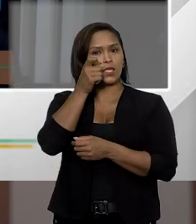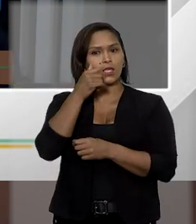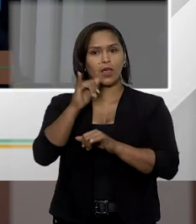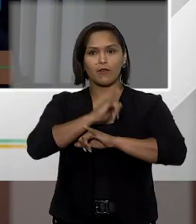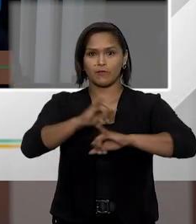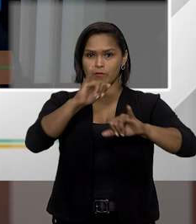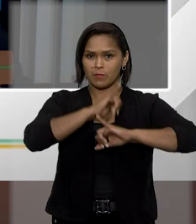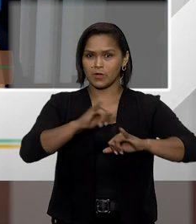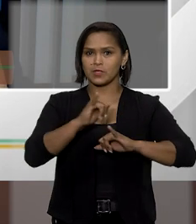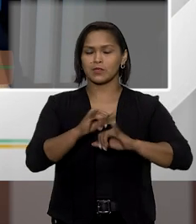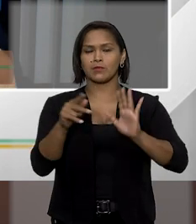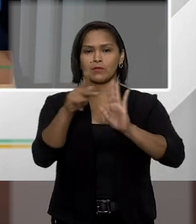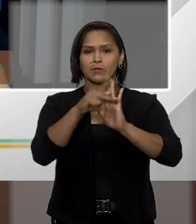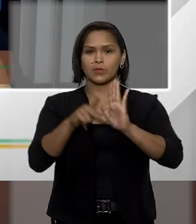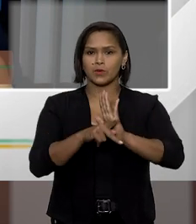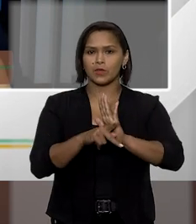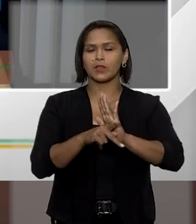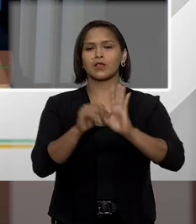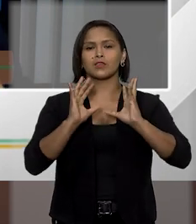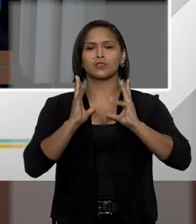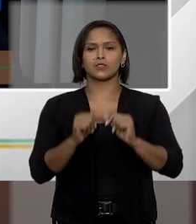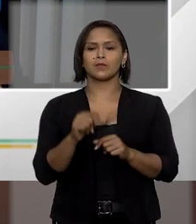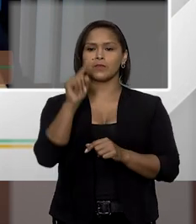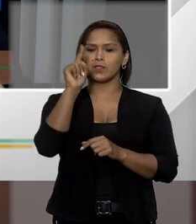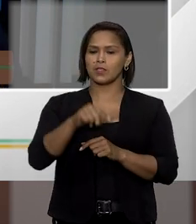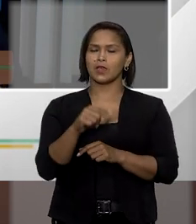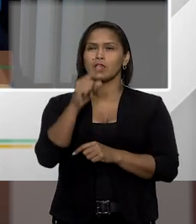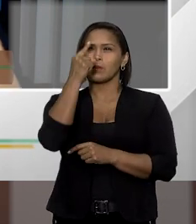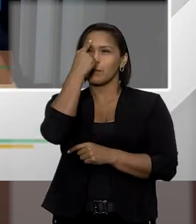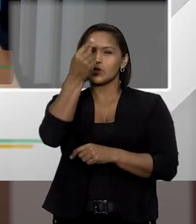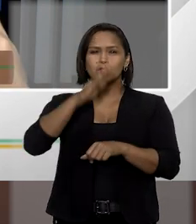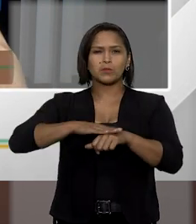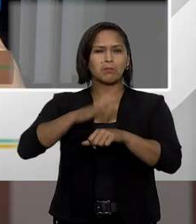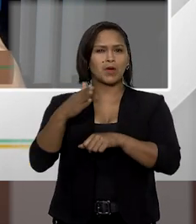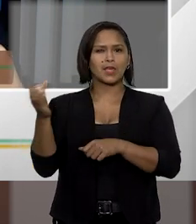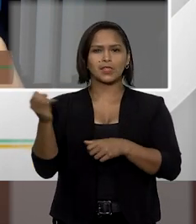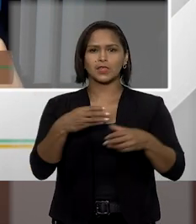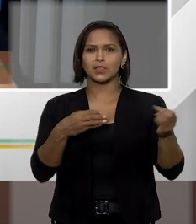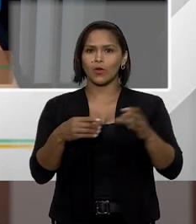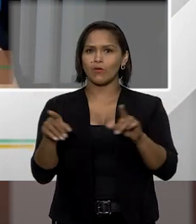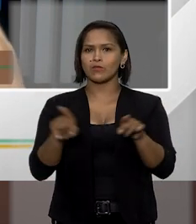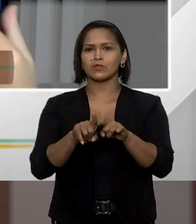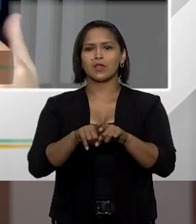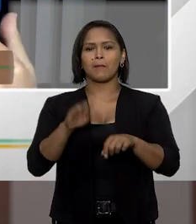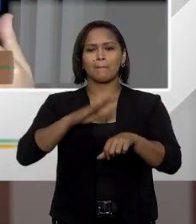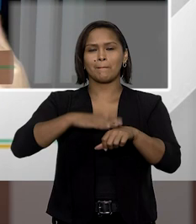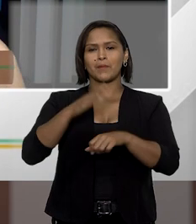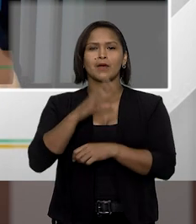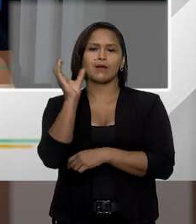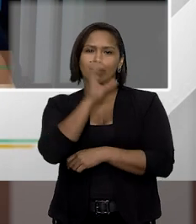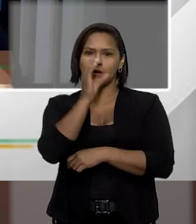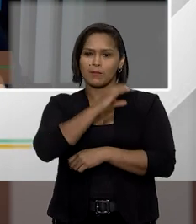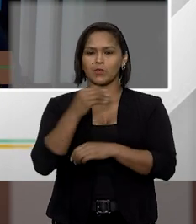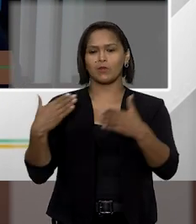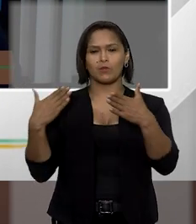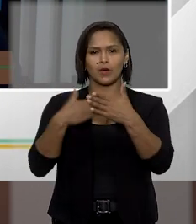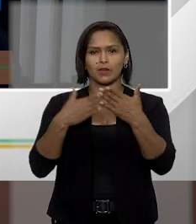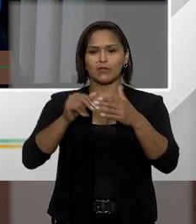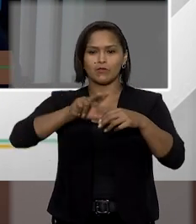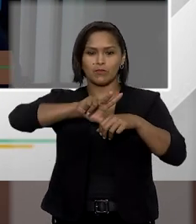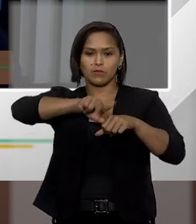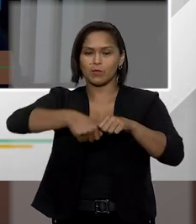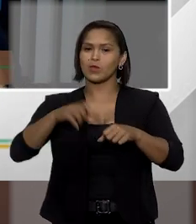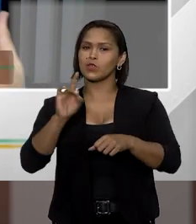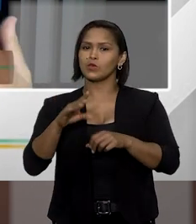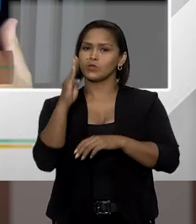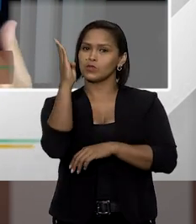telespectador a informação, o programa de integridade é aquilo que se pensou de mais moderno e talvez de mais eficaz para o enfrentamento da